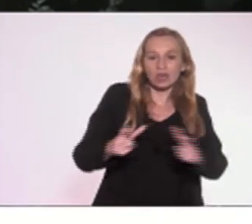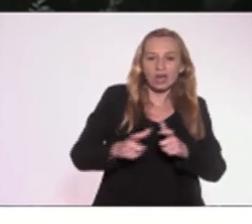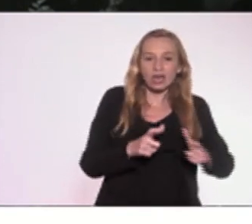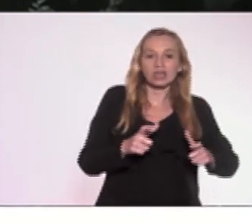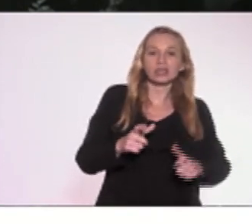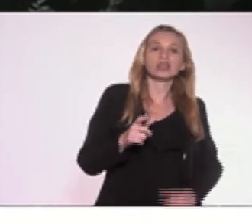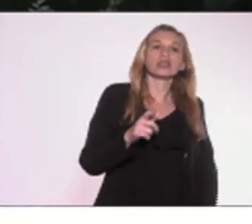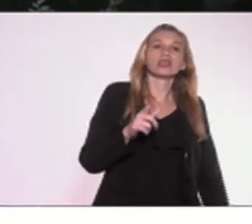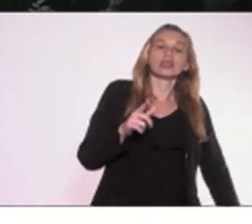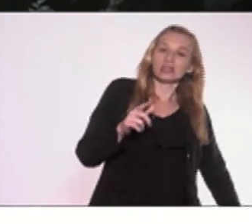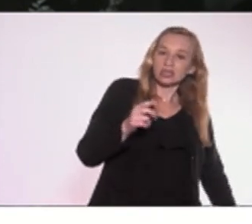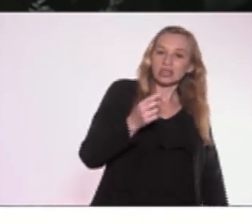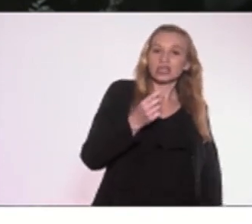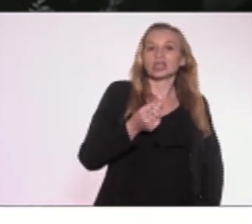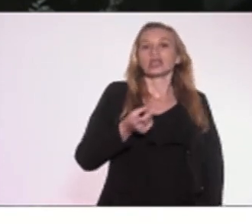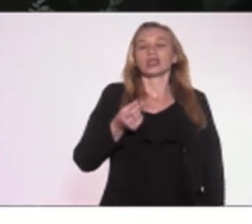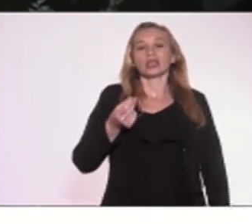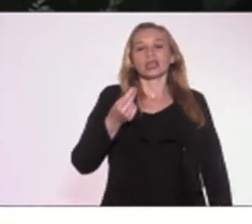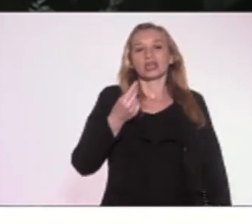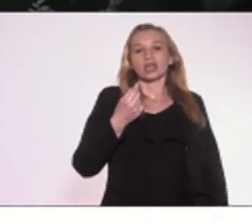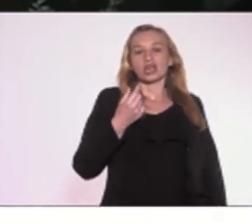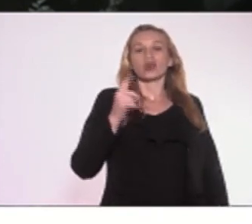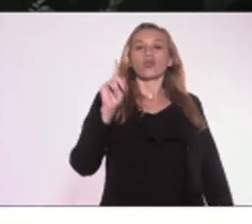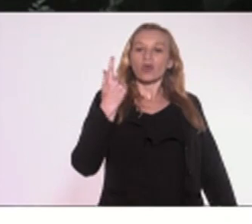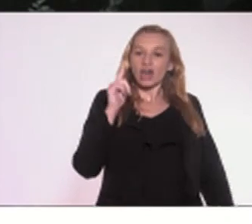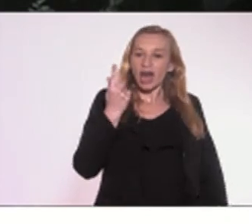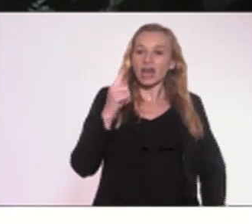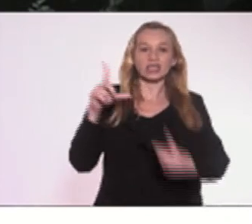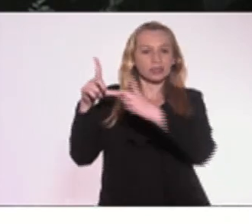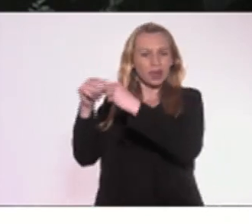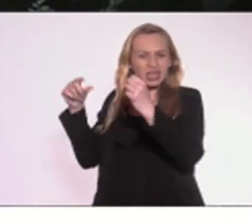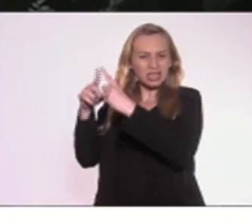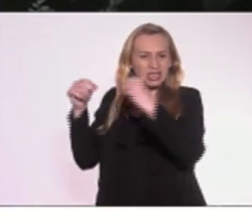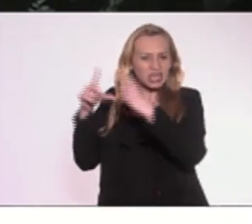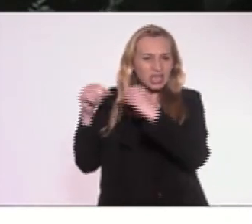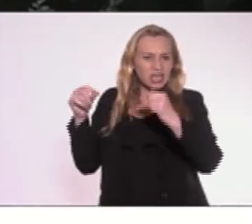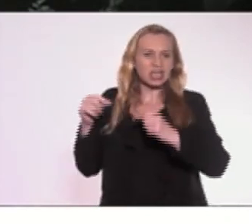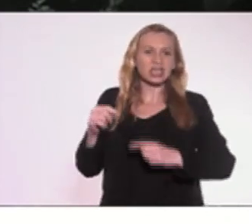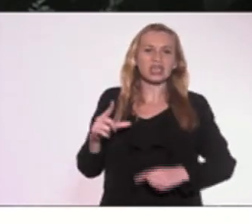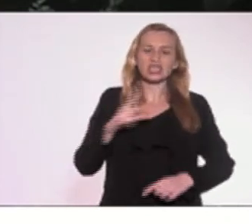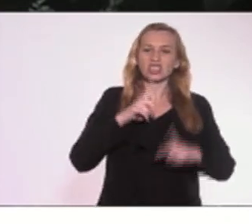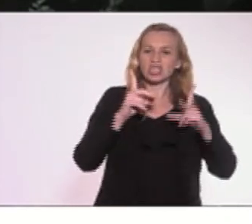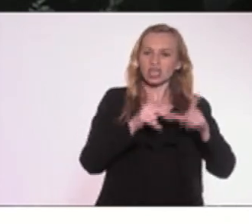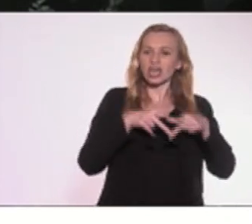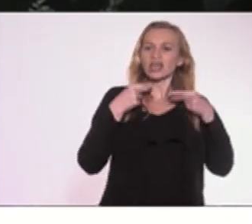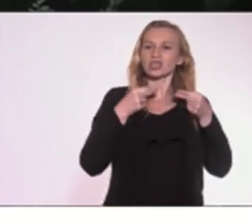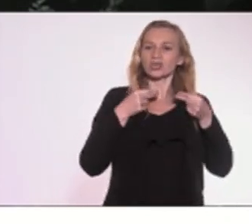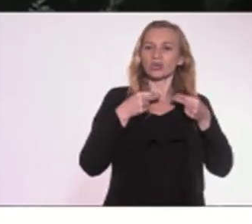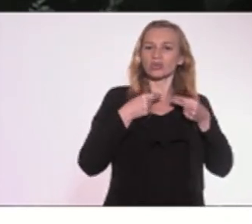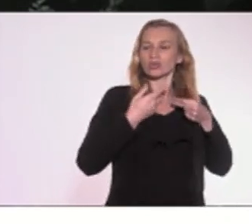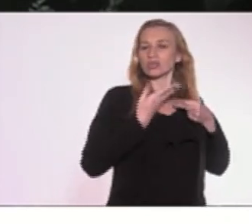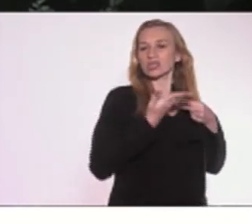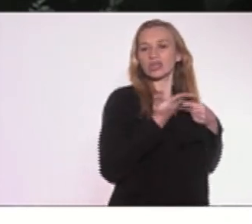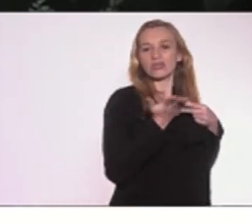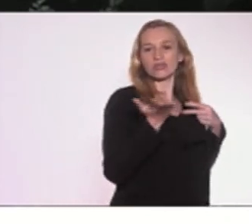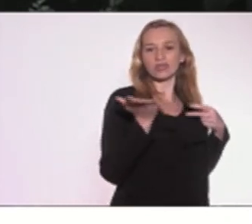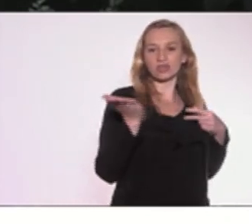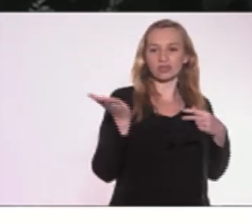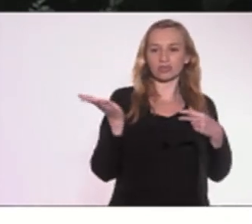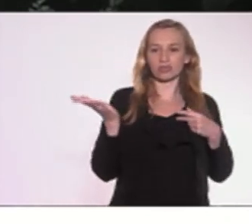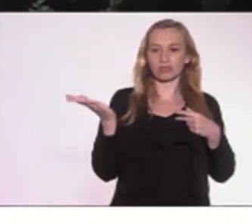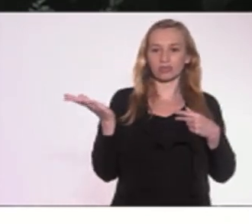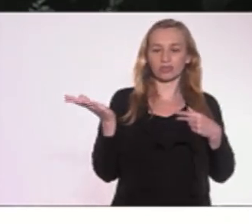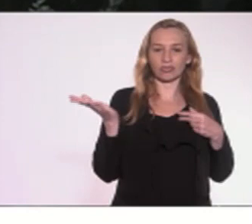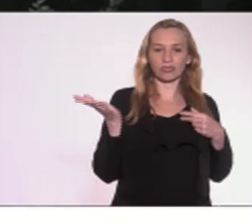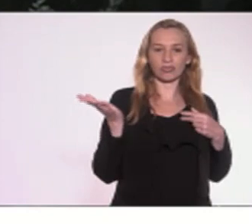nós fomos, tudo no Ministério Público, Sergipe, Goiás, Brasília tinha garçom servindo na primeira fase.